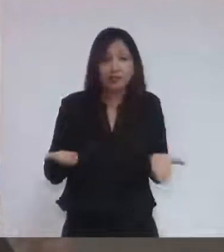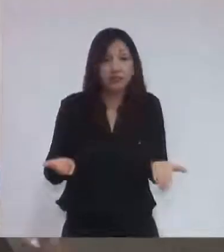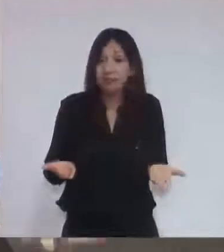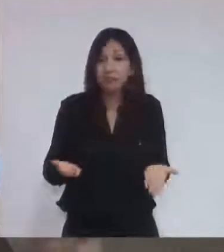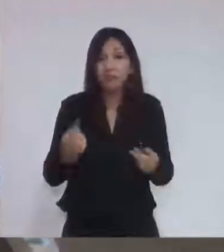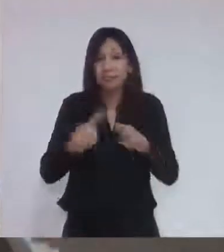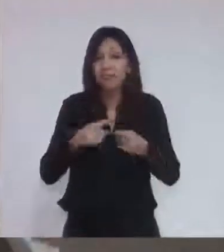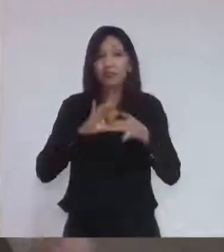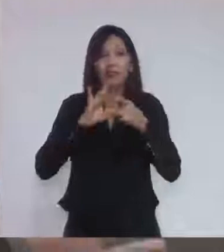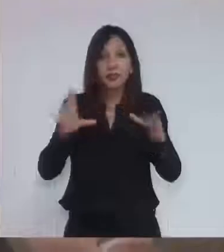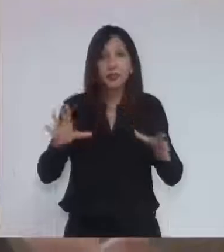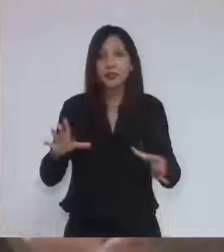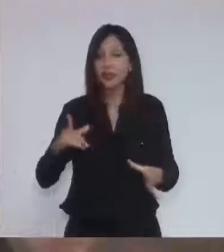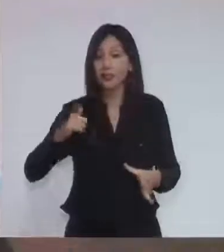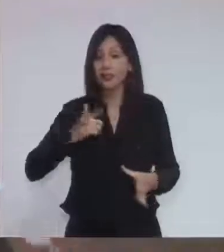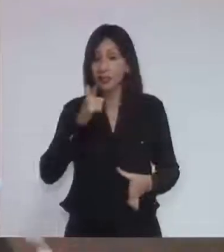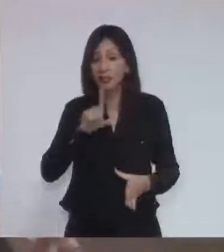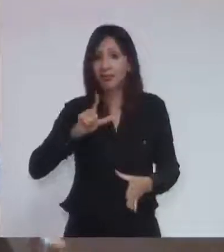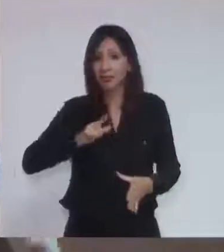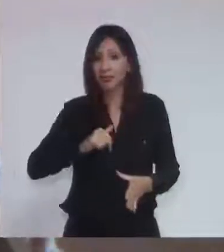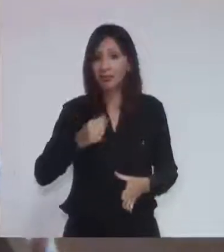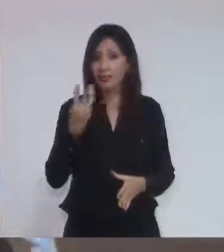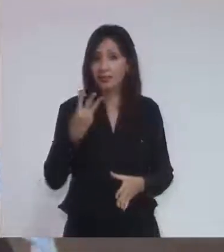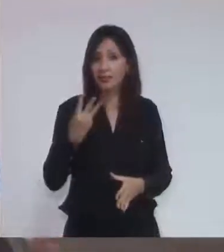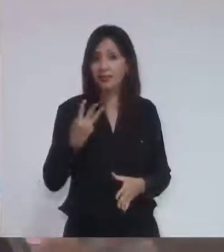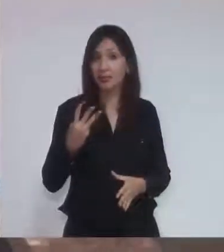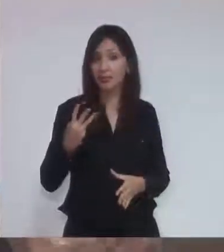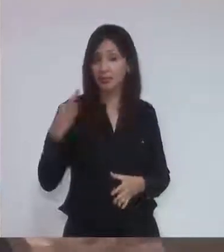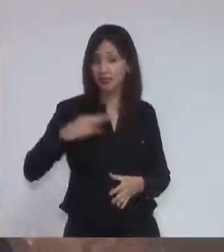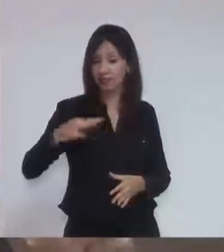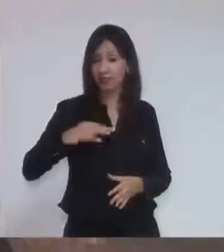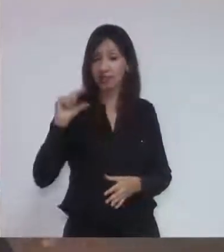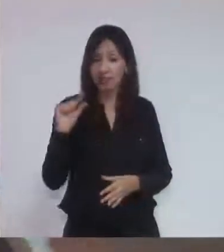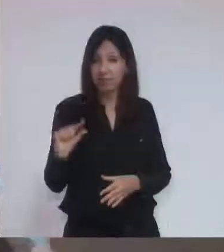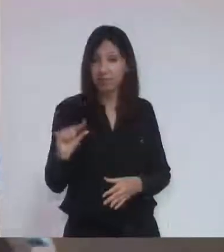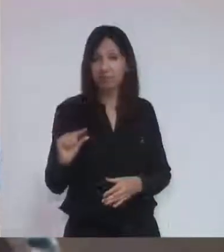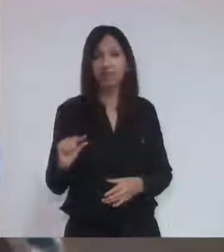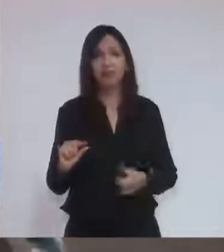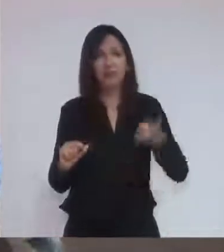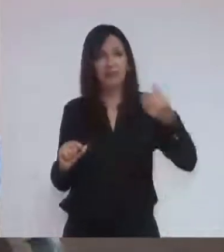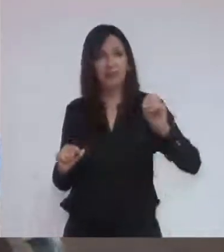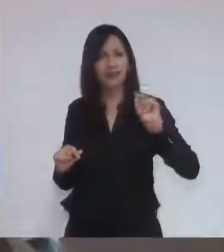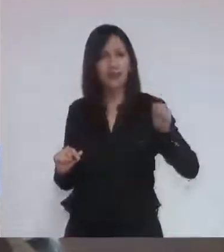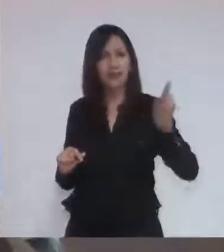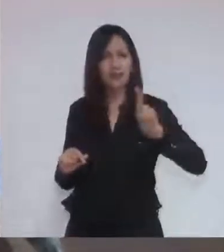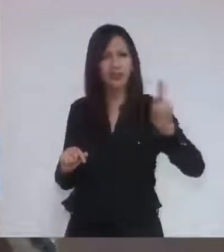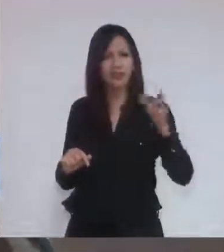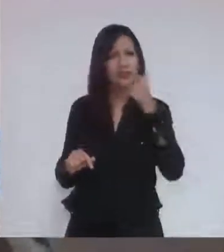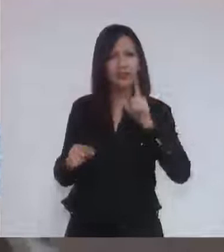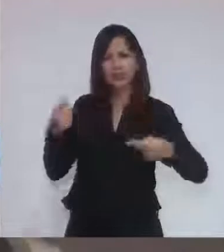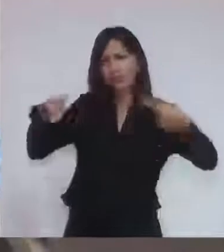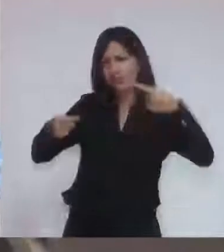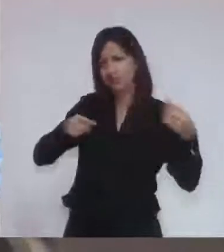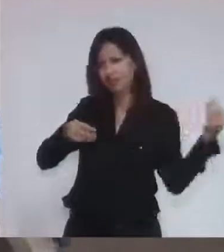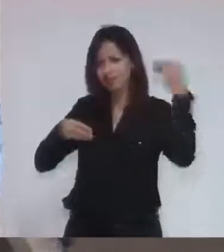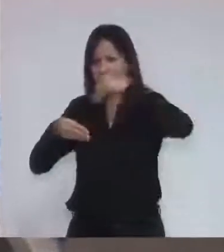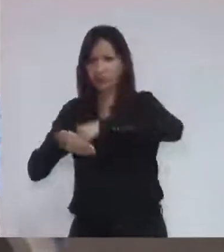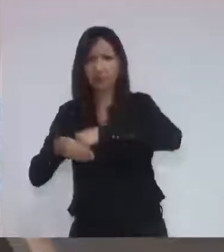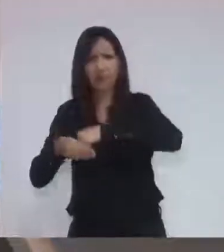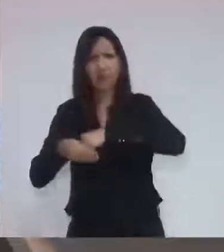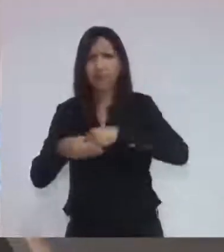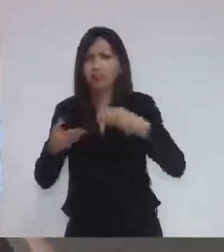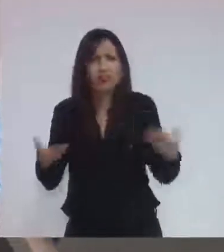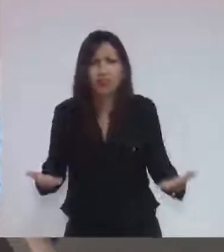cidade e quem ganha 10 mil reais pode concorrer. Eu não sou contra quem ganha 10 mil reais, mas será que a gente não pode colocar no plano diretor